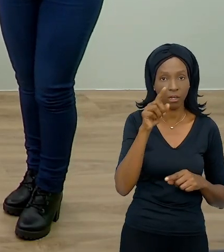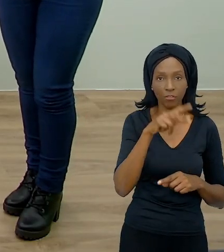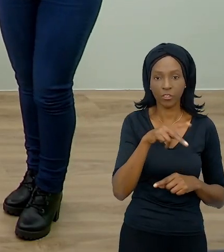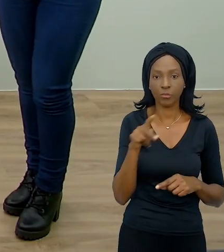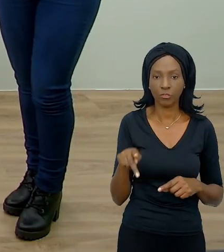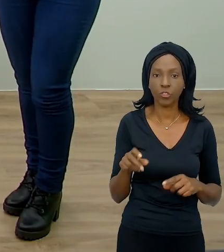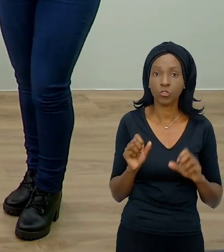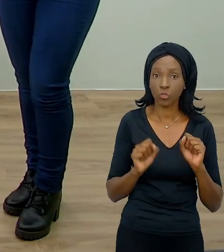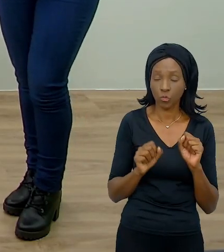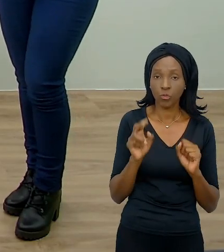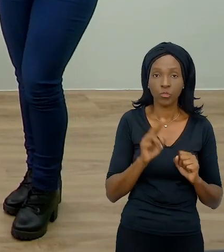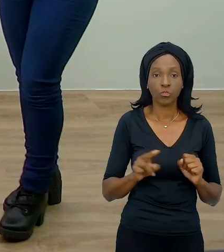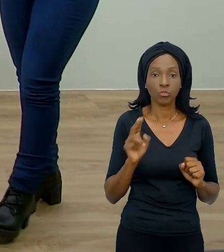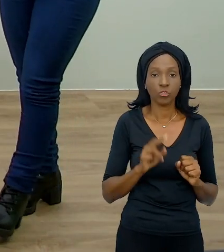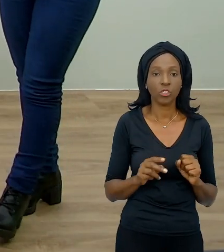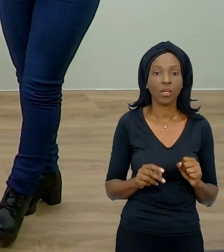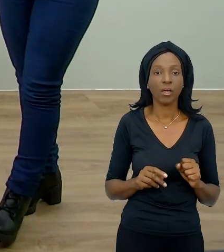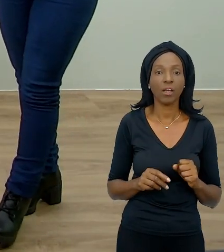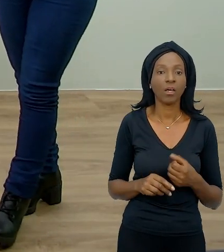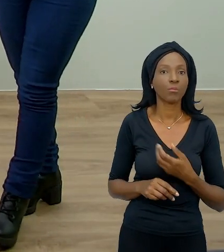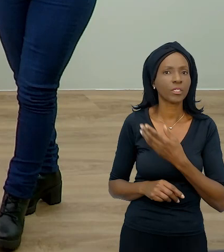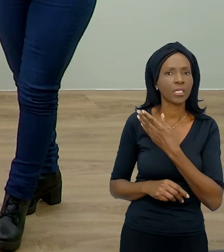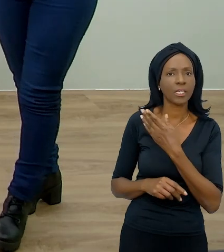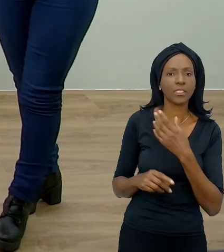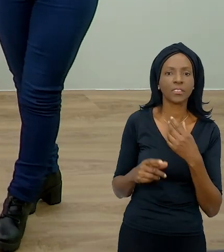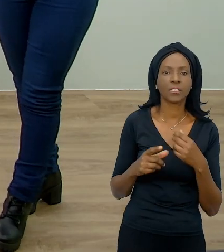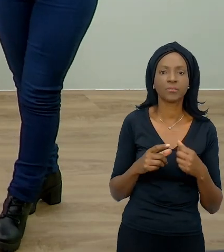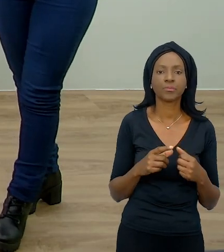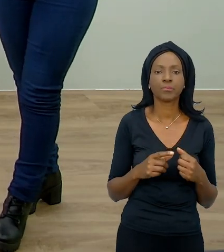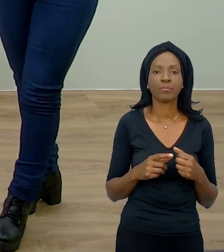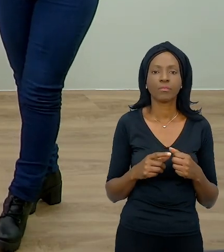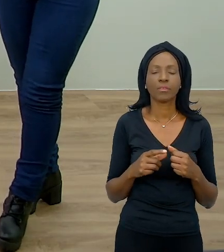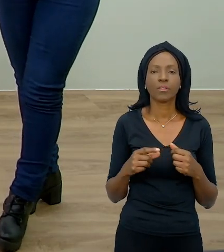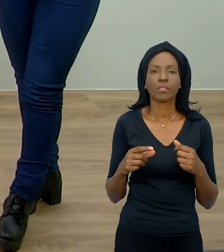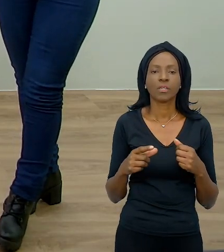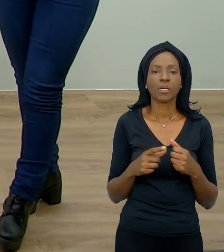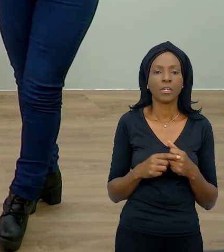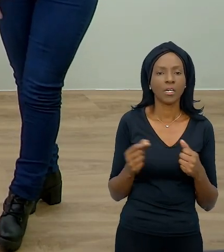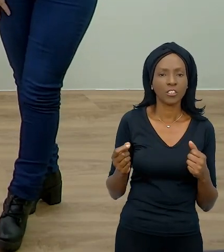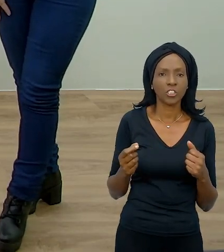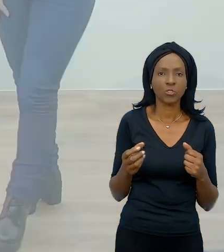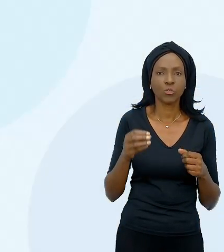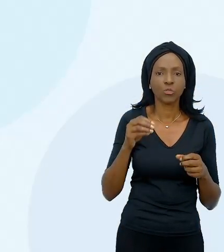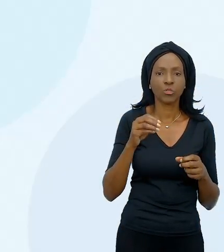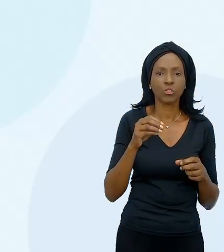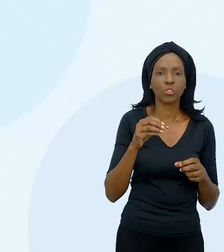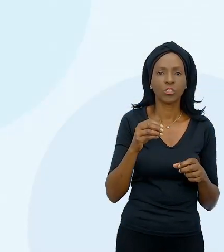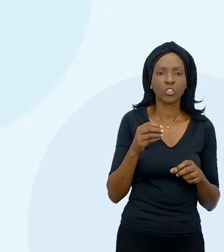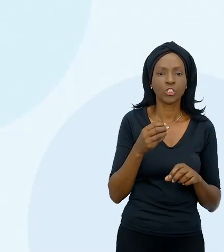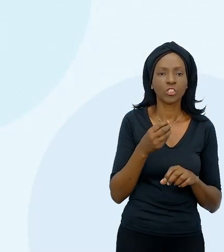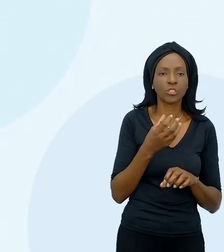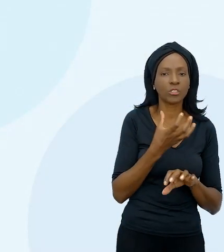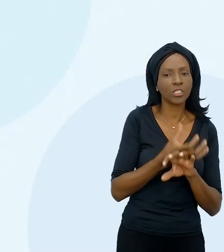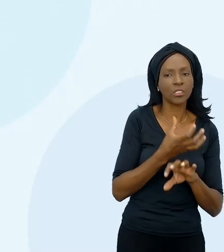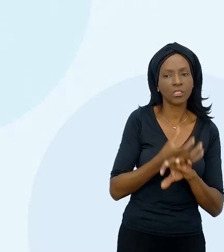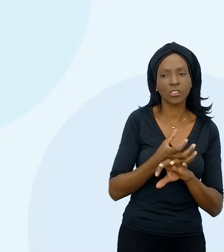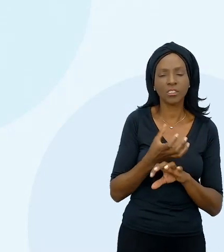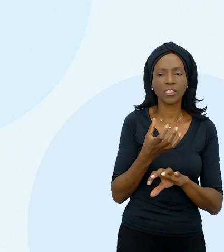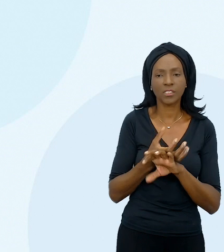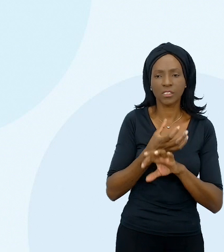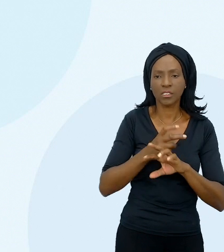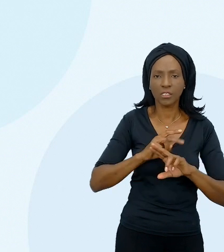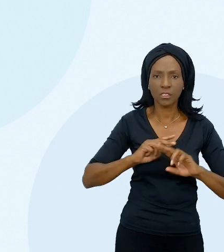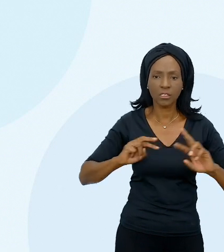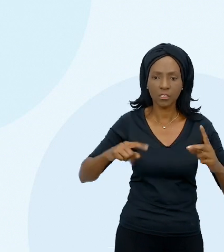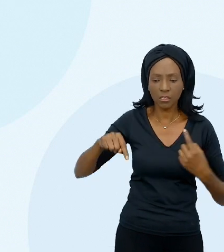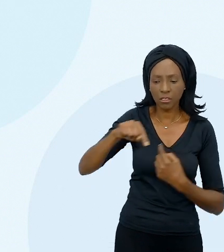mapa. Esse artigo é um artigo de produção já interdisciplinar. Então, provavelmente, você,